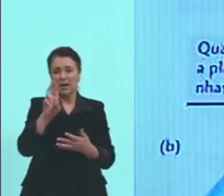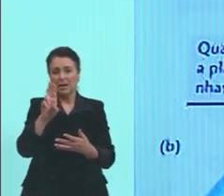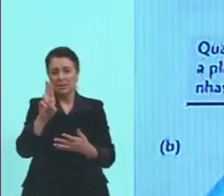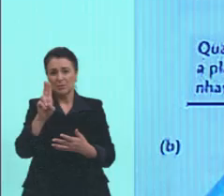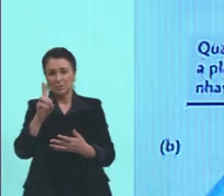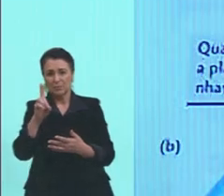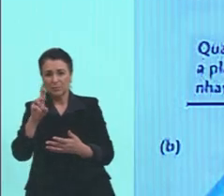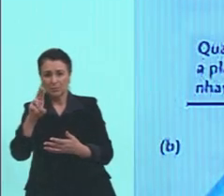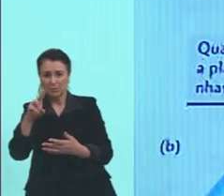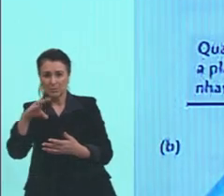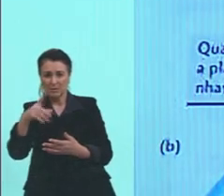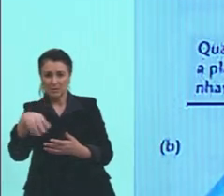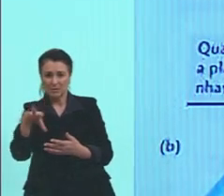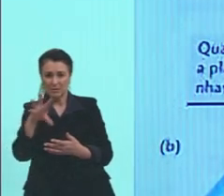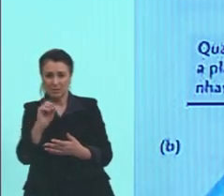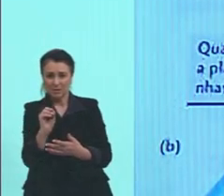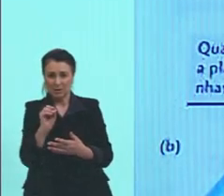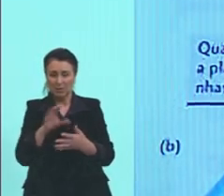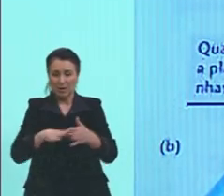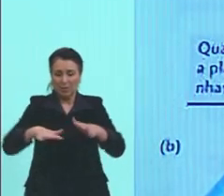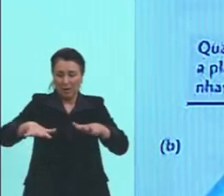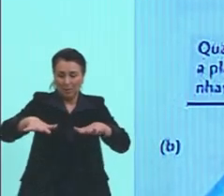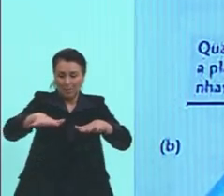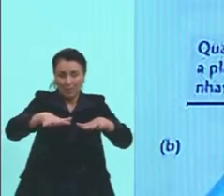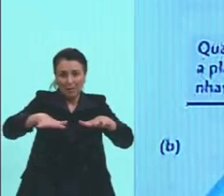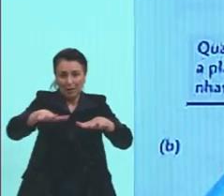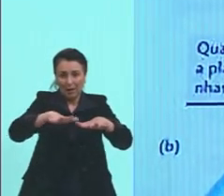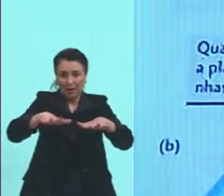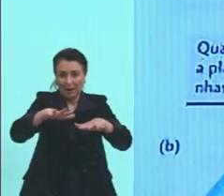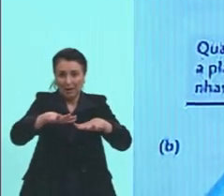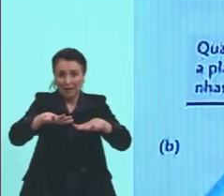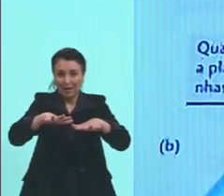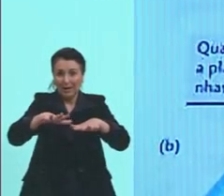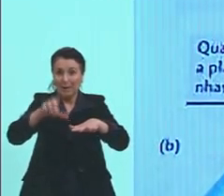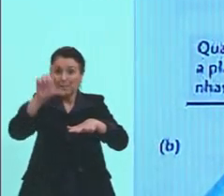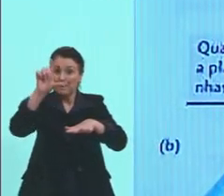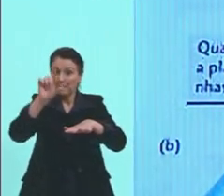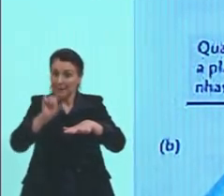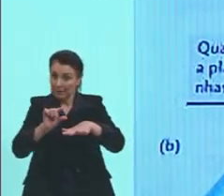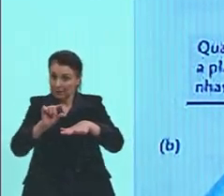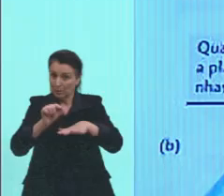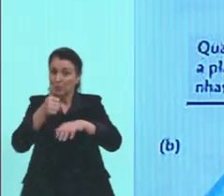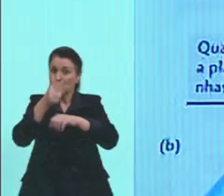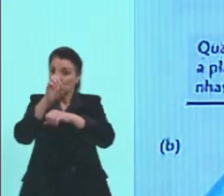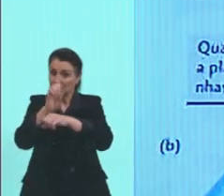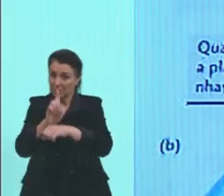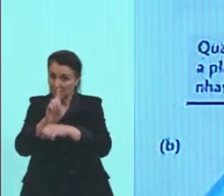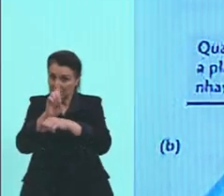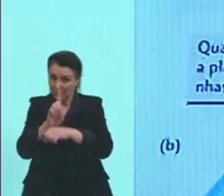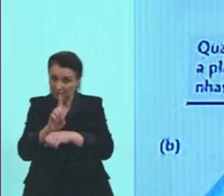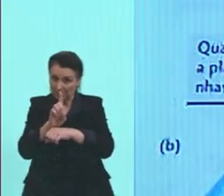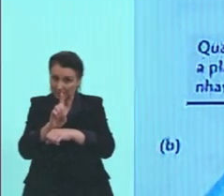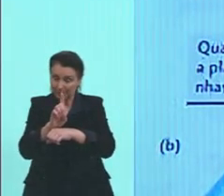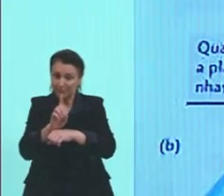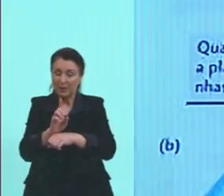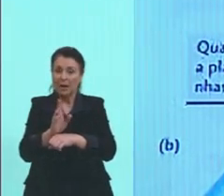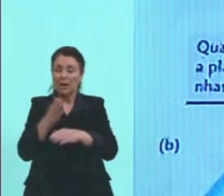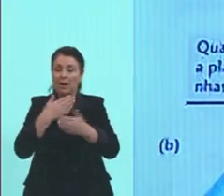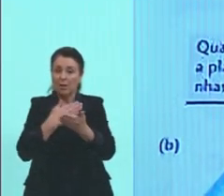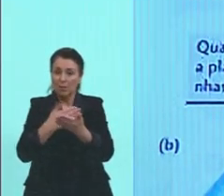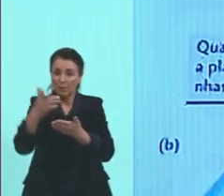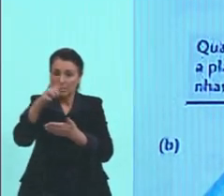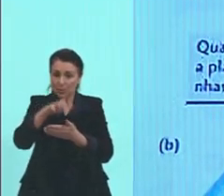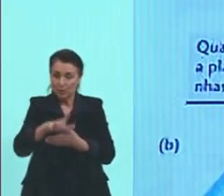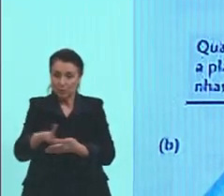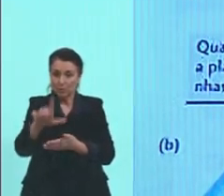seria a formação essa placa né menos densa entrando de novo para o sistema do